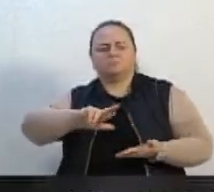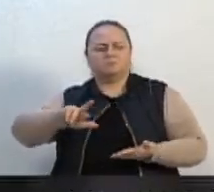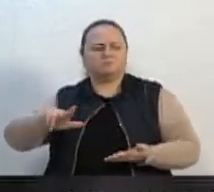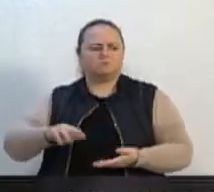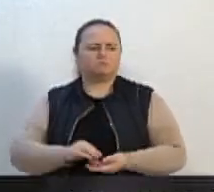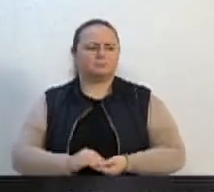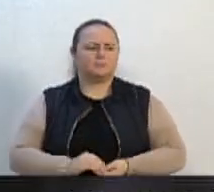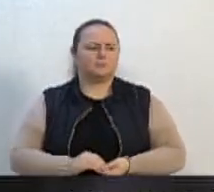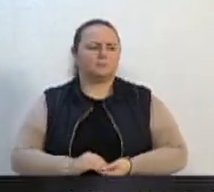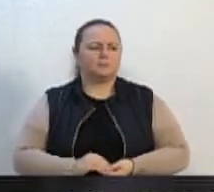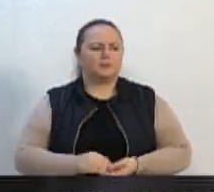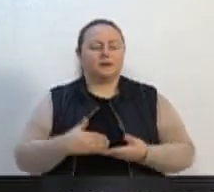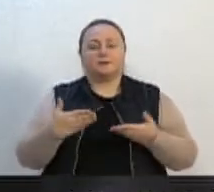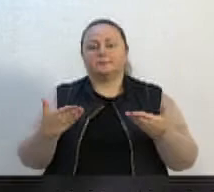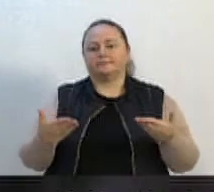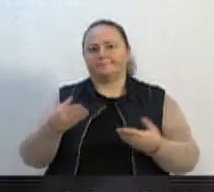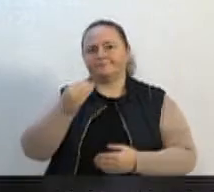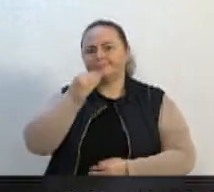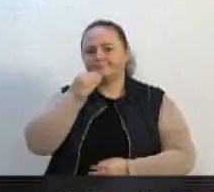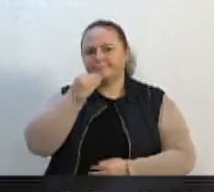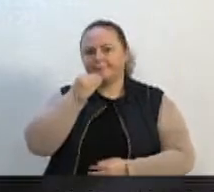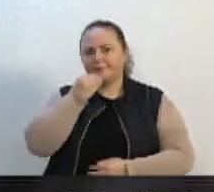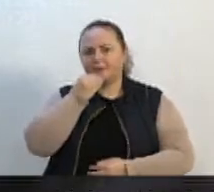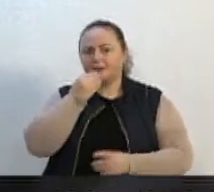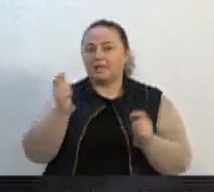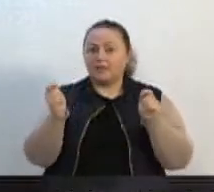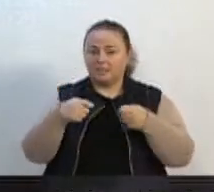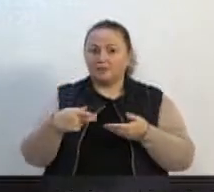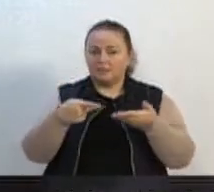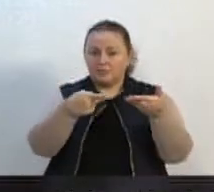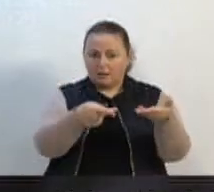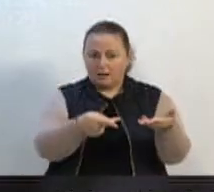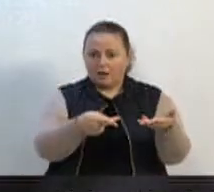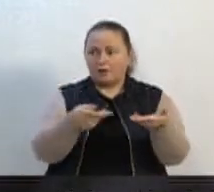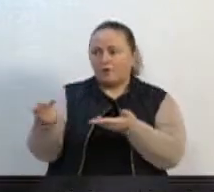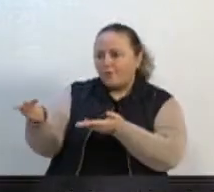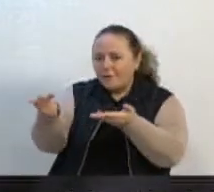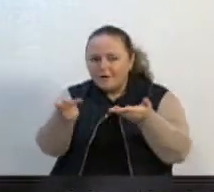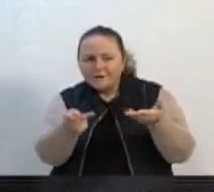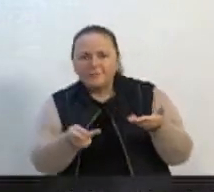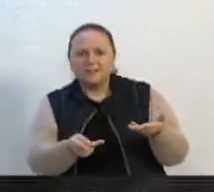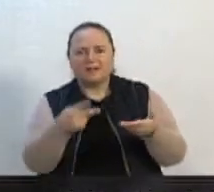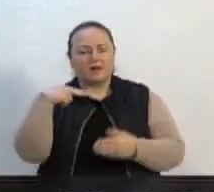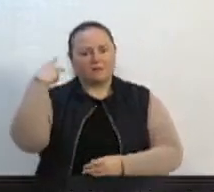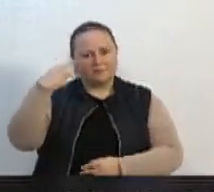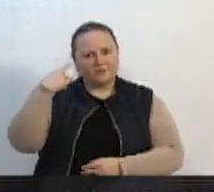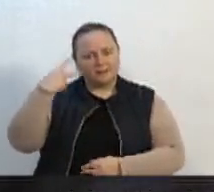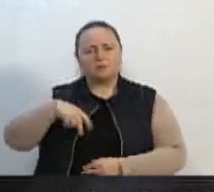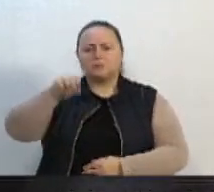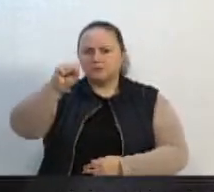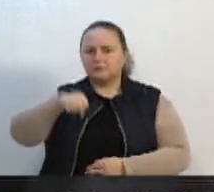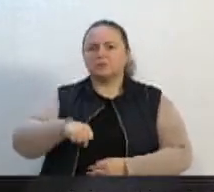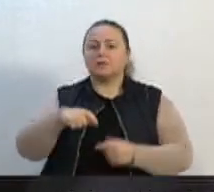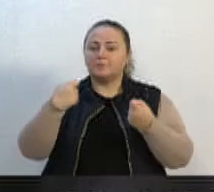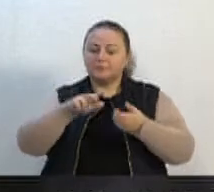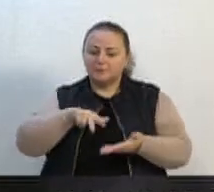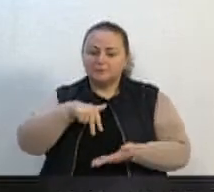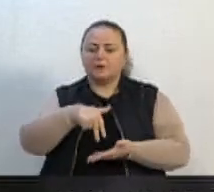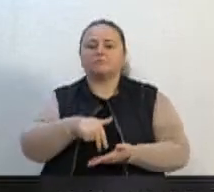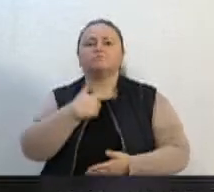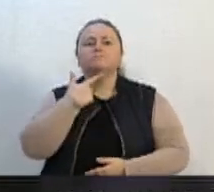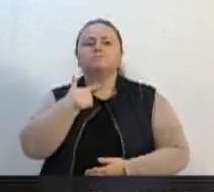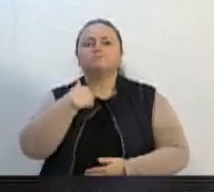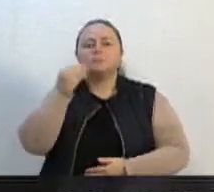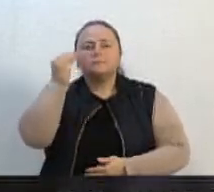Então, claro, vereador, podemos fazer essa visita, convidar também os outros colegas vereadores. Acho que a gente tem que unir esforços para resolver os problemas, é aquilo que eu